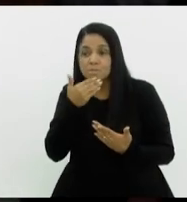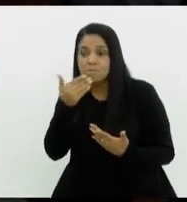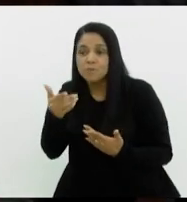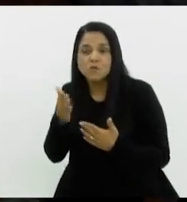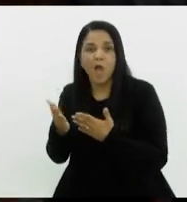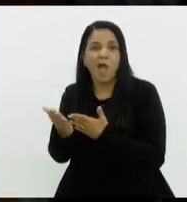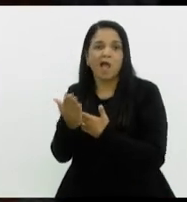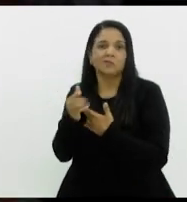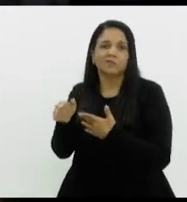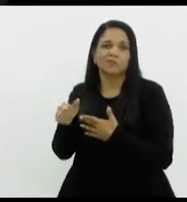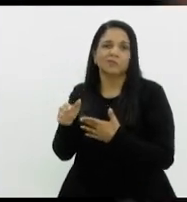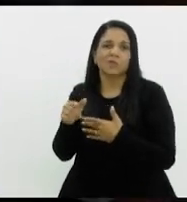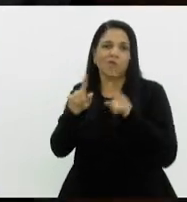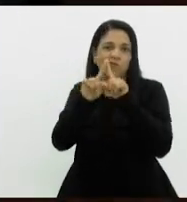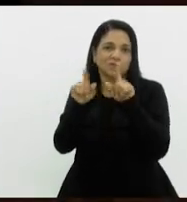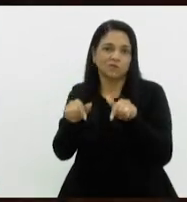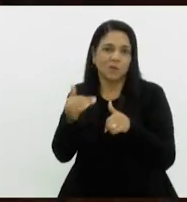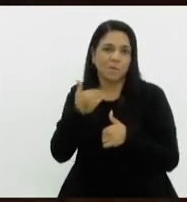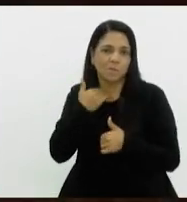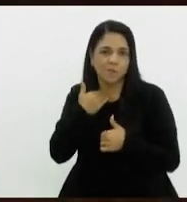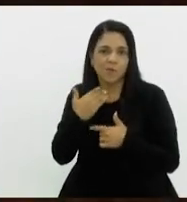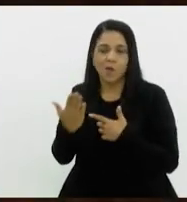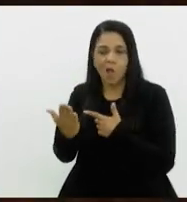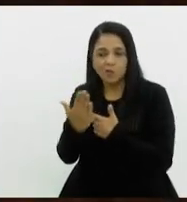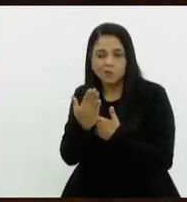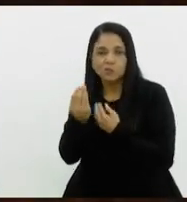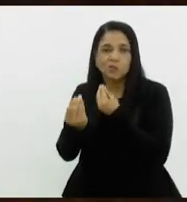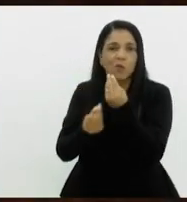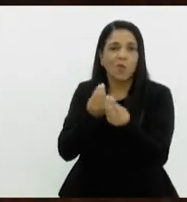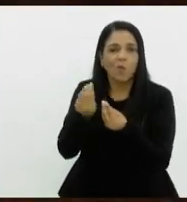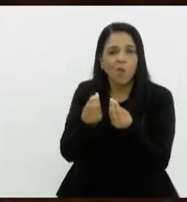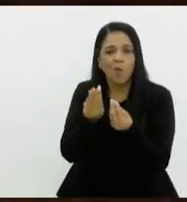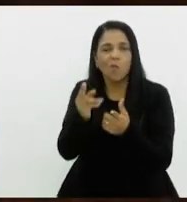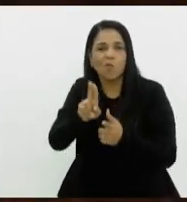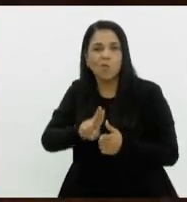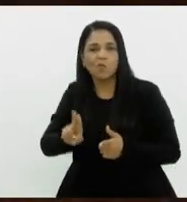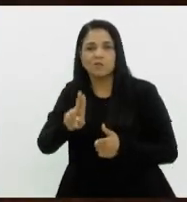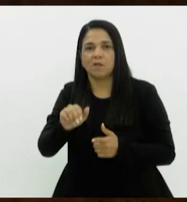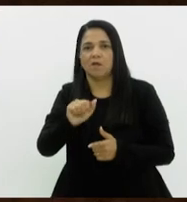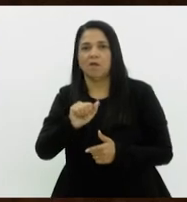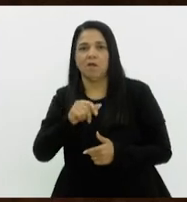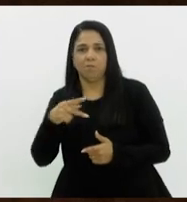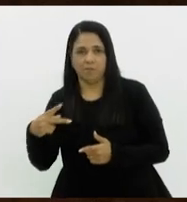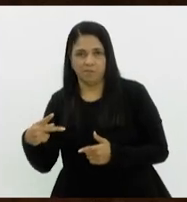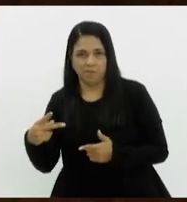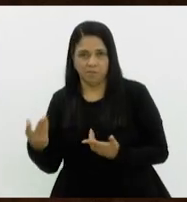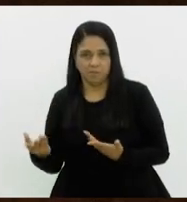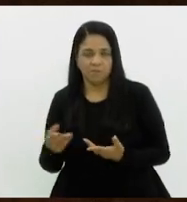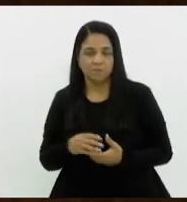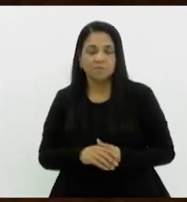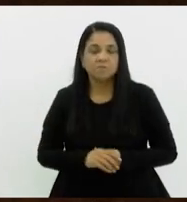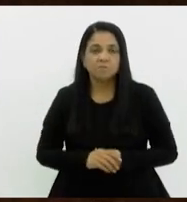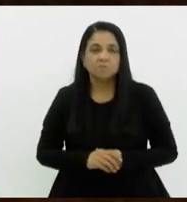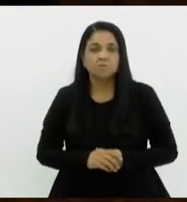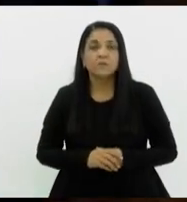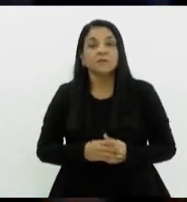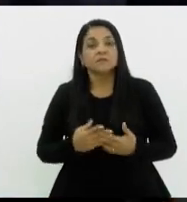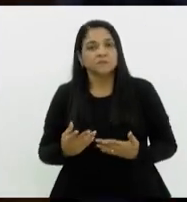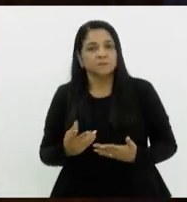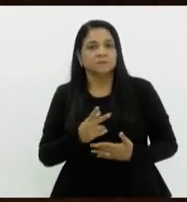banco, então, né, para solicitar auxílio de como usar esses aplicativos. Então, presidenta Tia